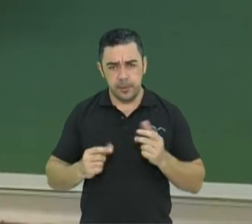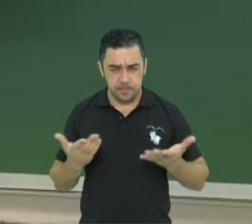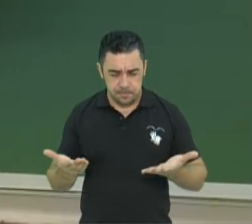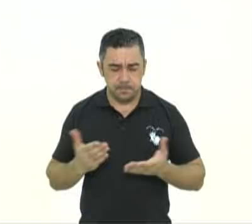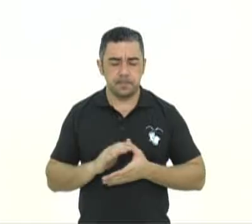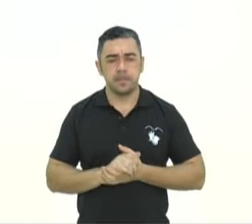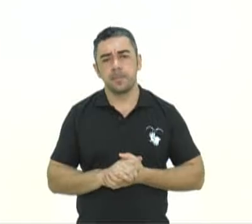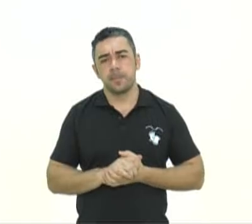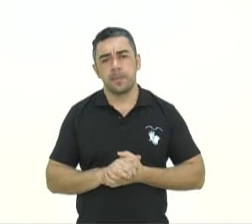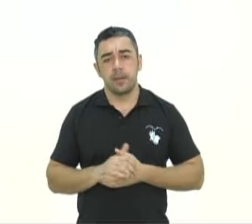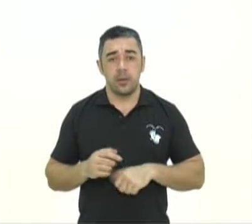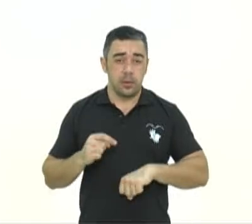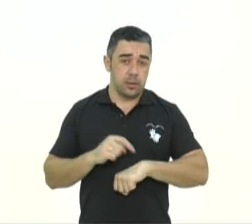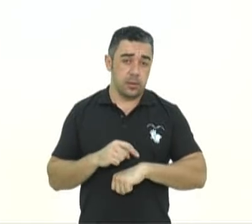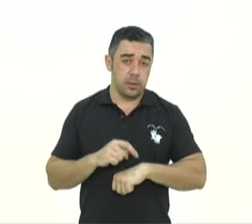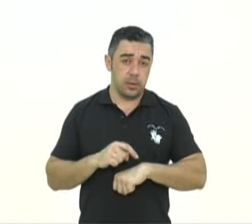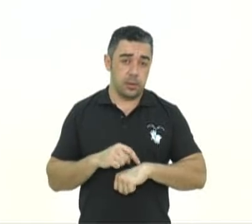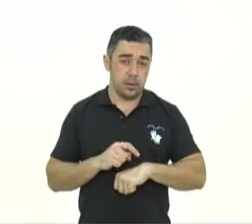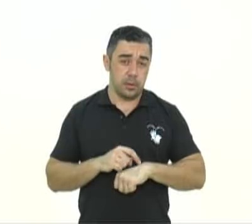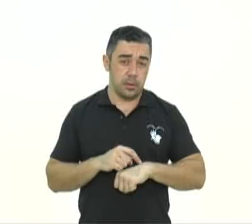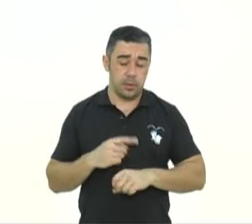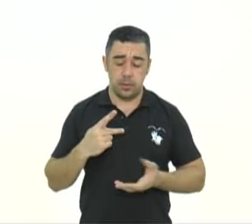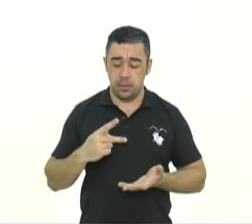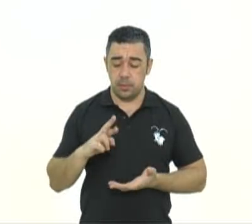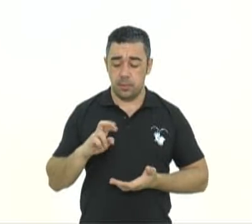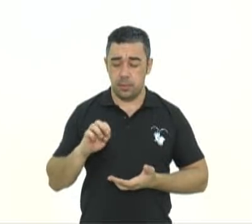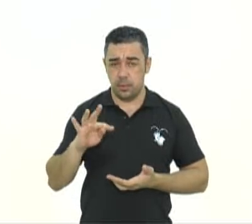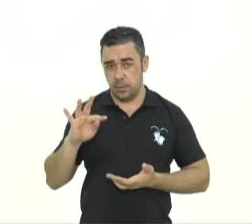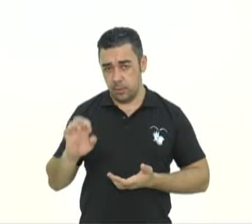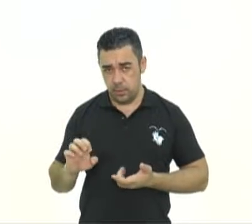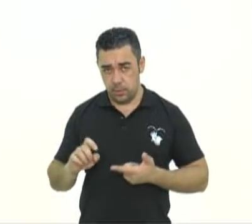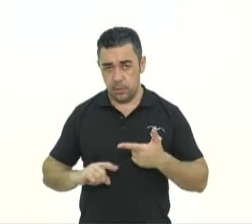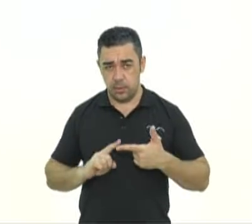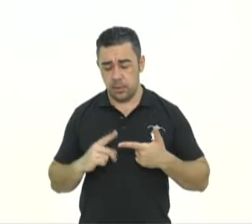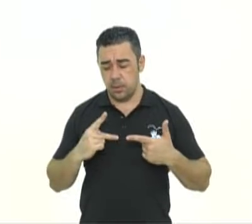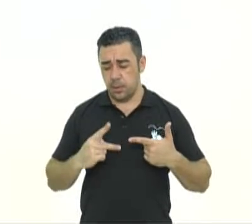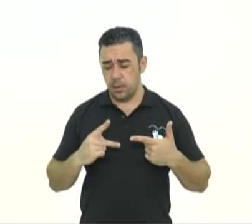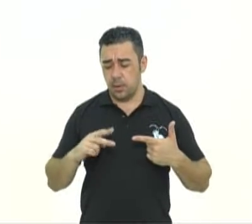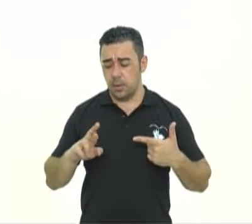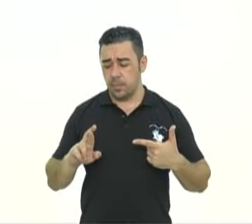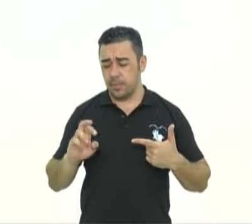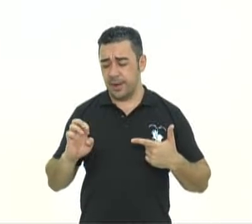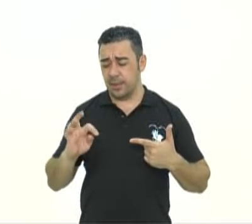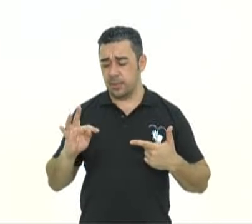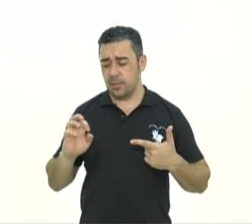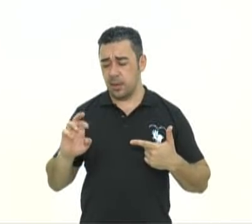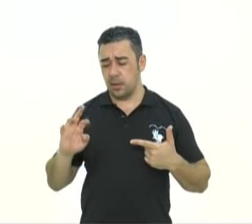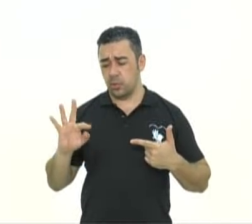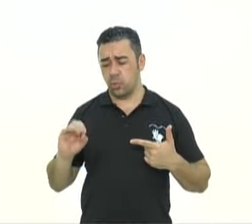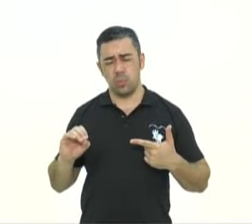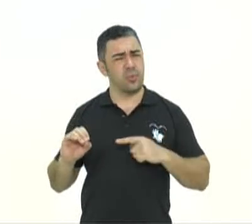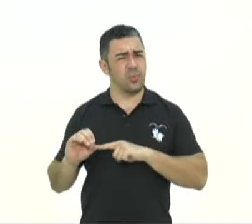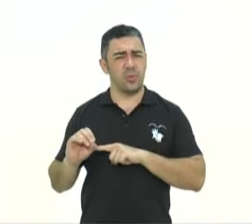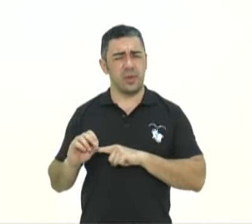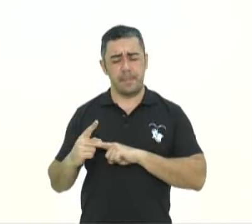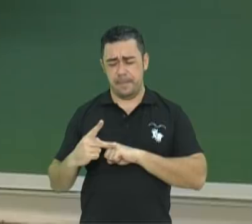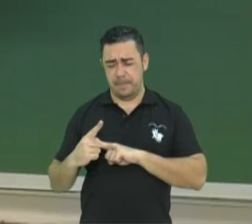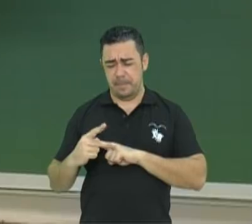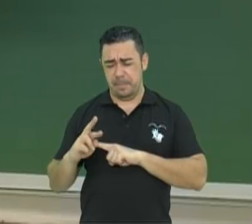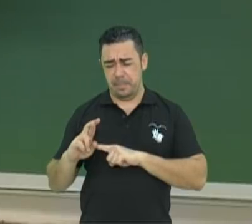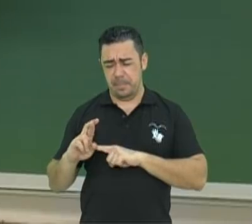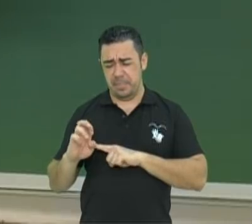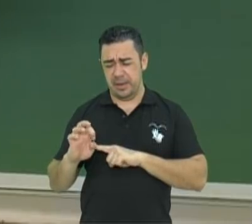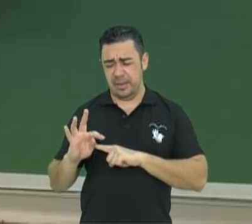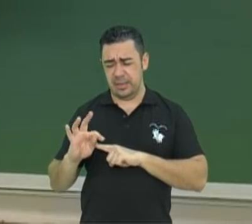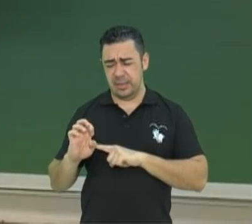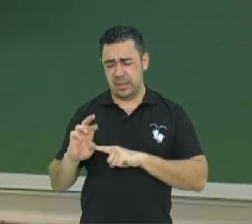pouquinho o tempo verbal no presente e no pretérito. Mas o que é pretérito, professor? Que palavra é